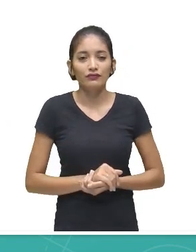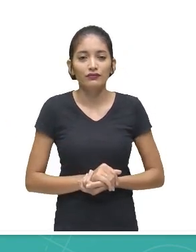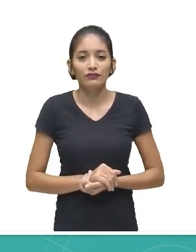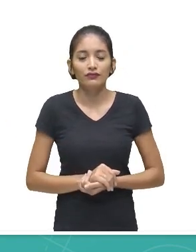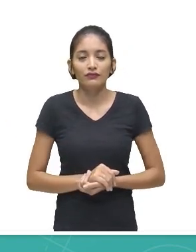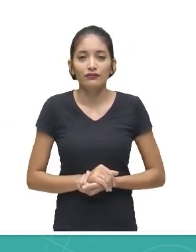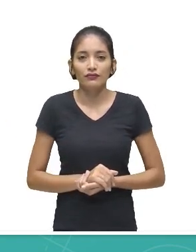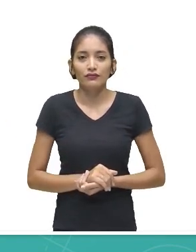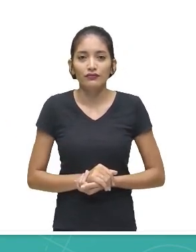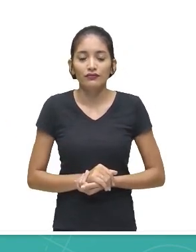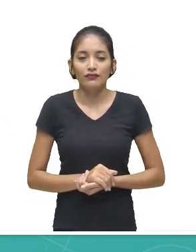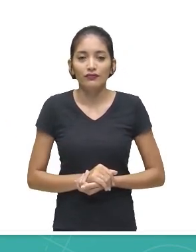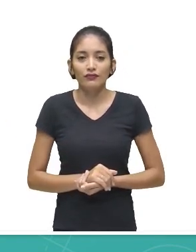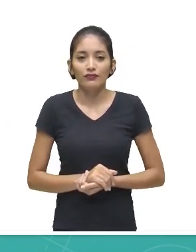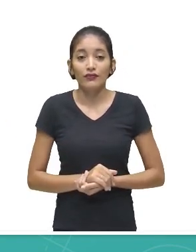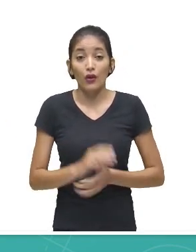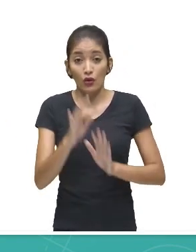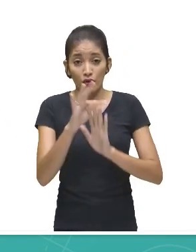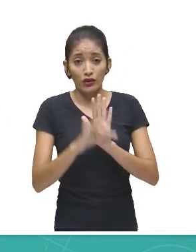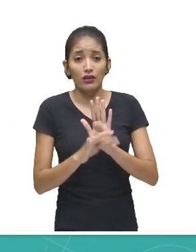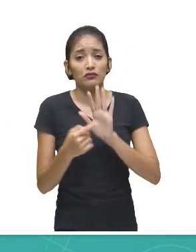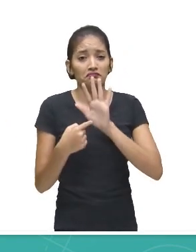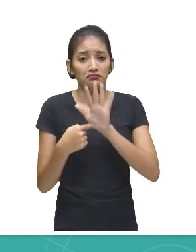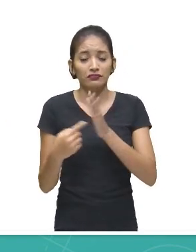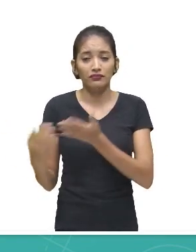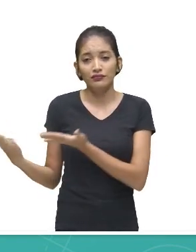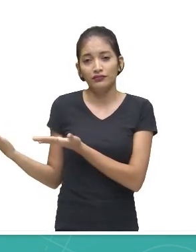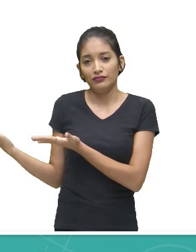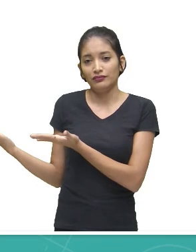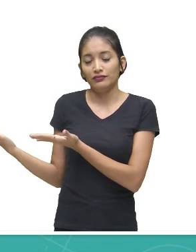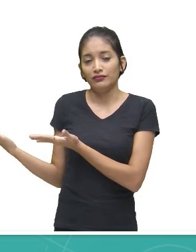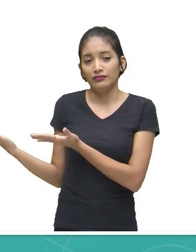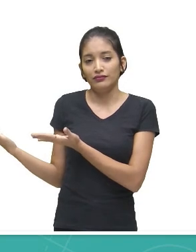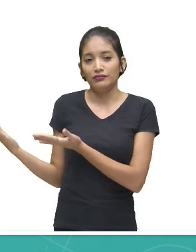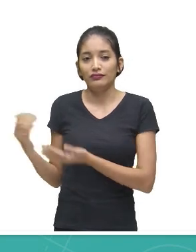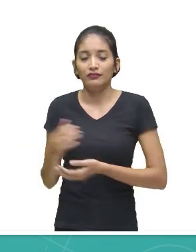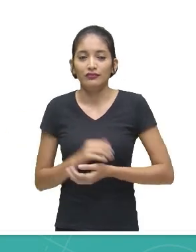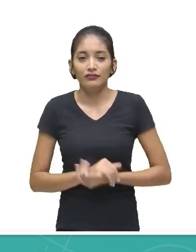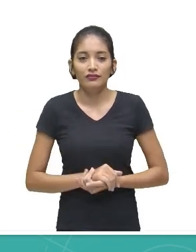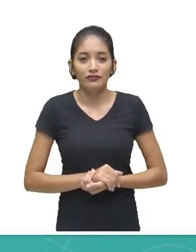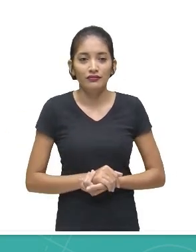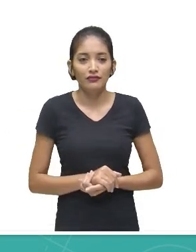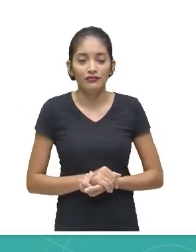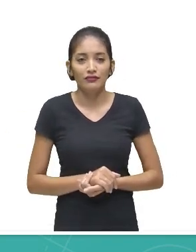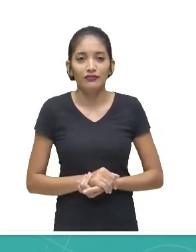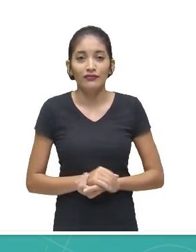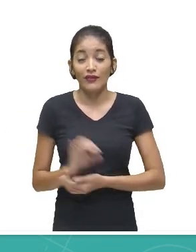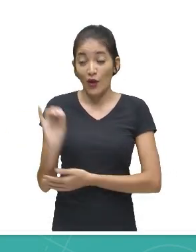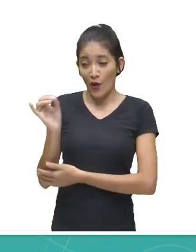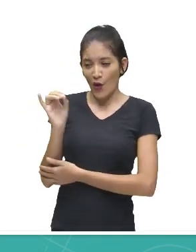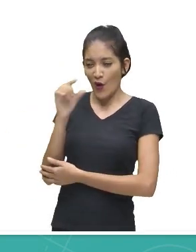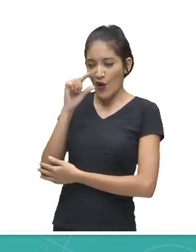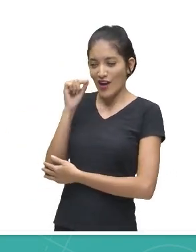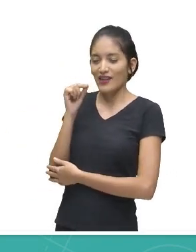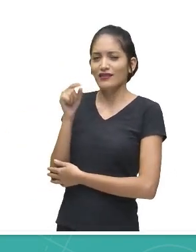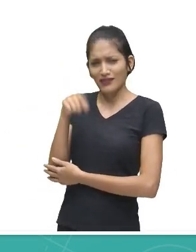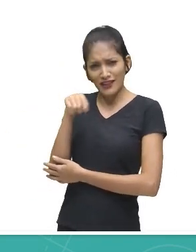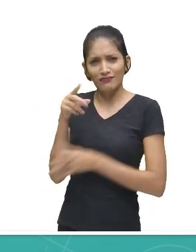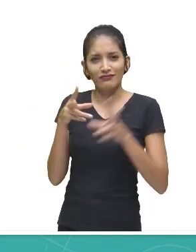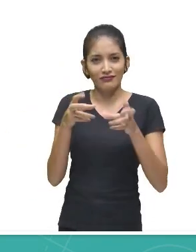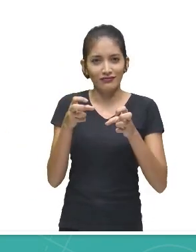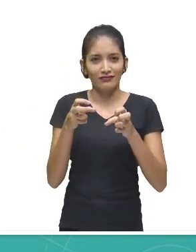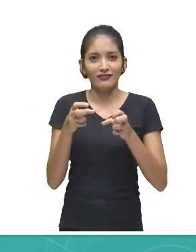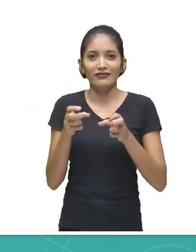Vamos lá na correção do texto, então. Vamos ver. Olha aí. Oi, gata. Perceberam? Está dando